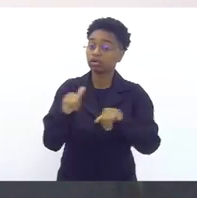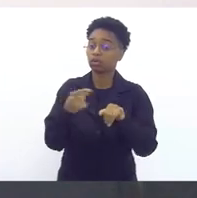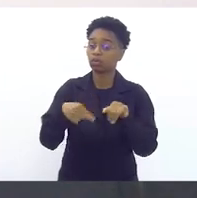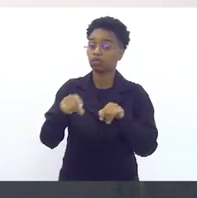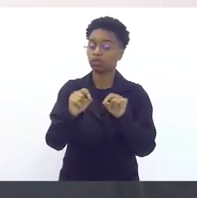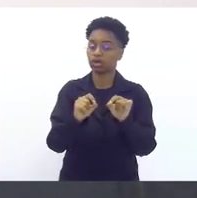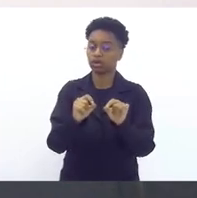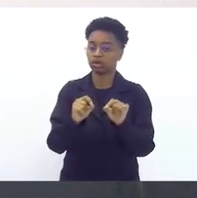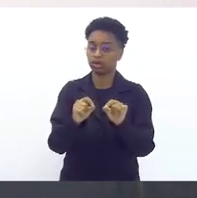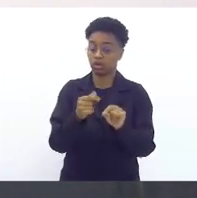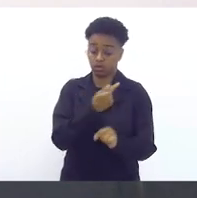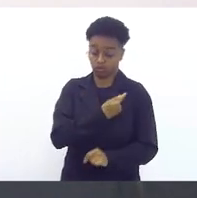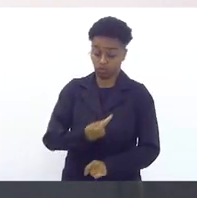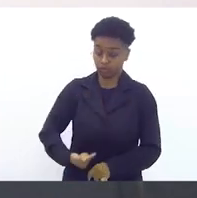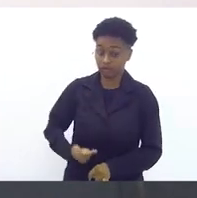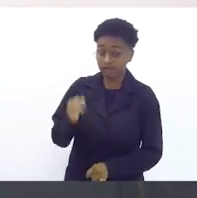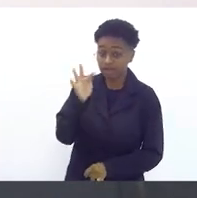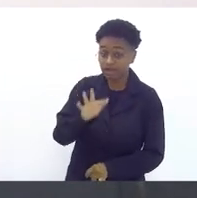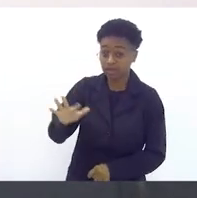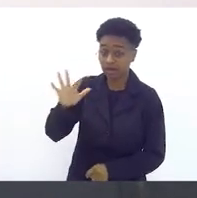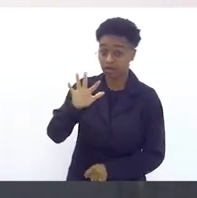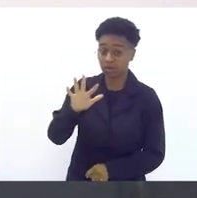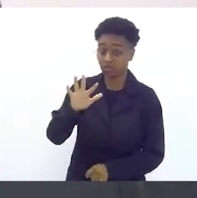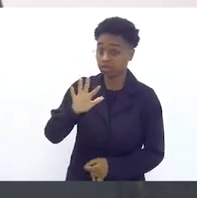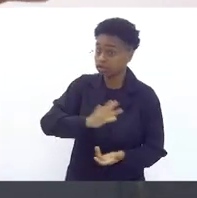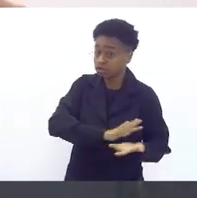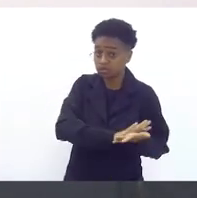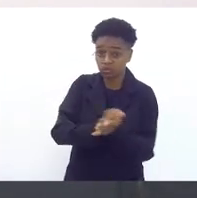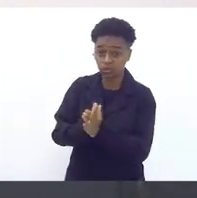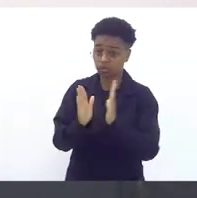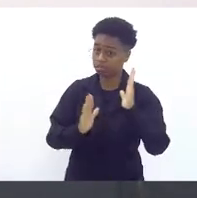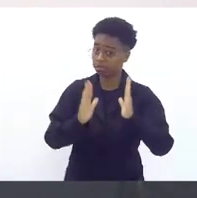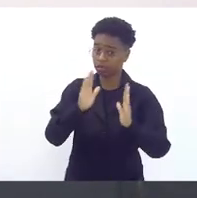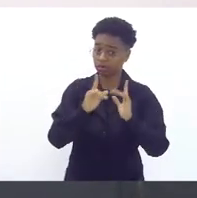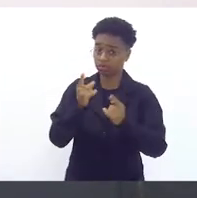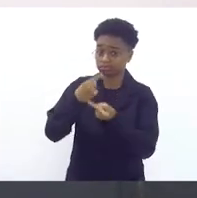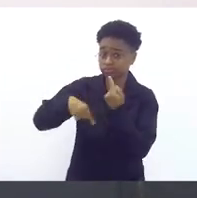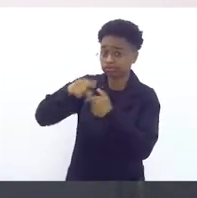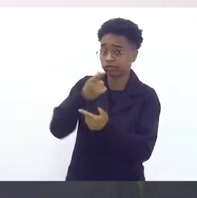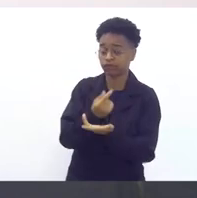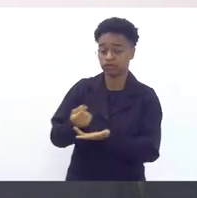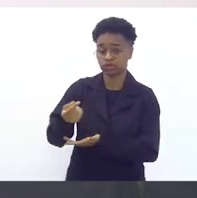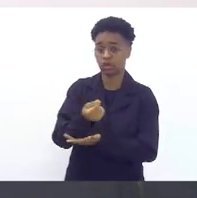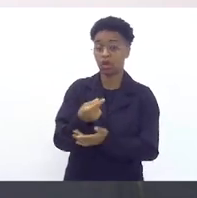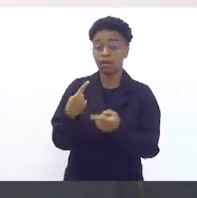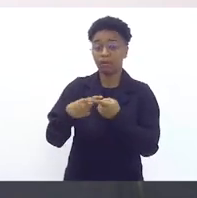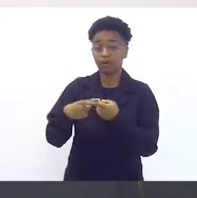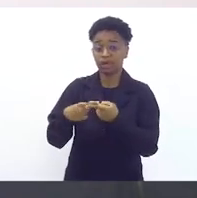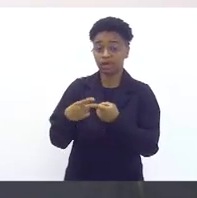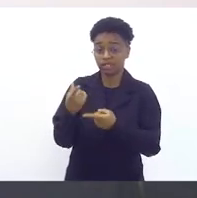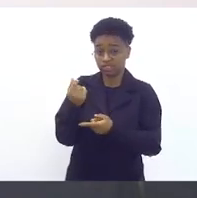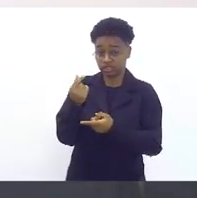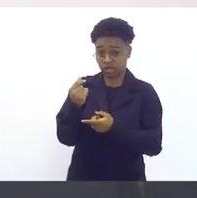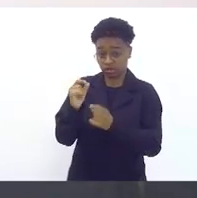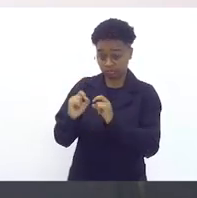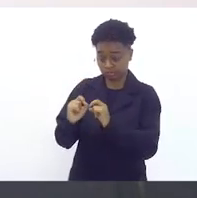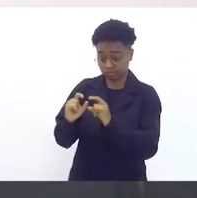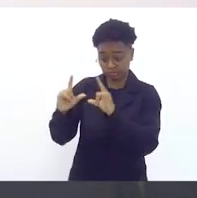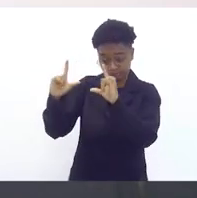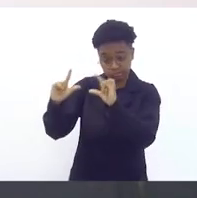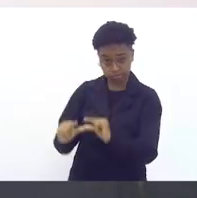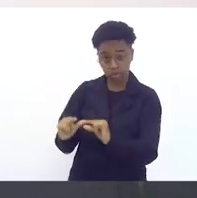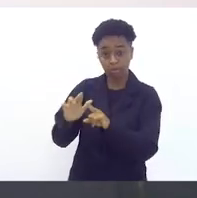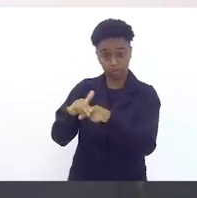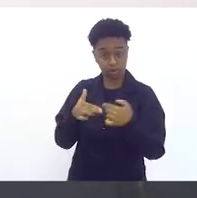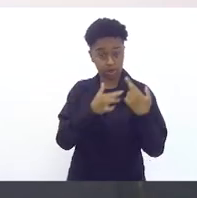governo federal acabou com o regime de recuperação fiscal. Por quê? Porque a receita não se reduziu por responsabilidade